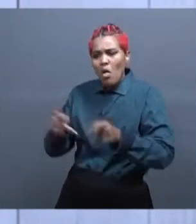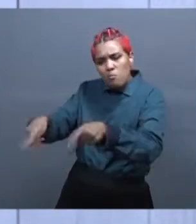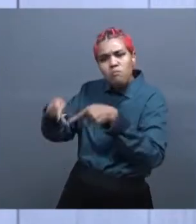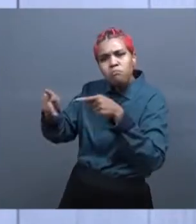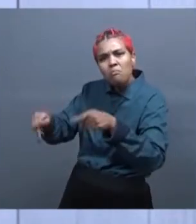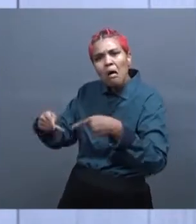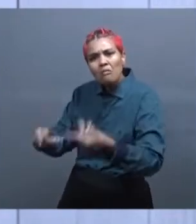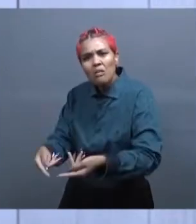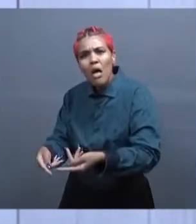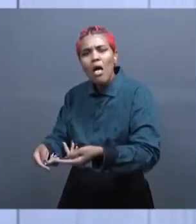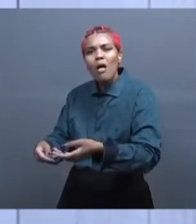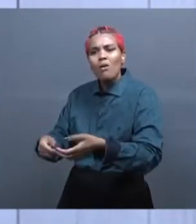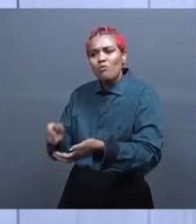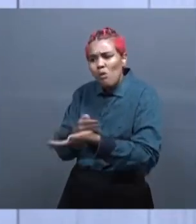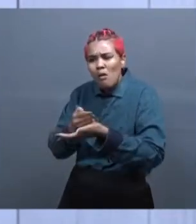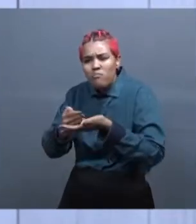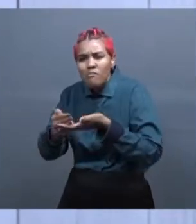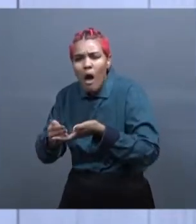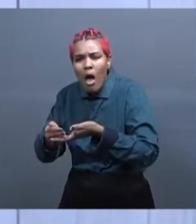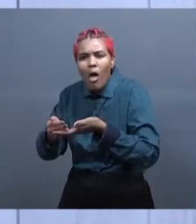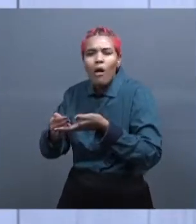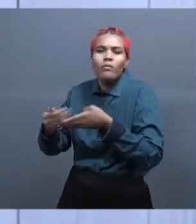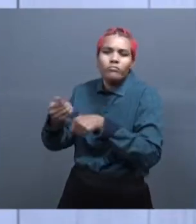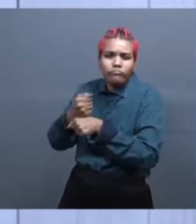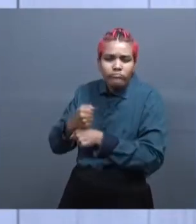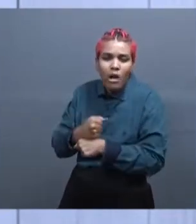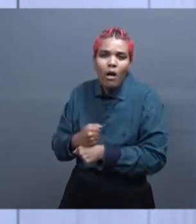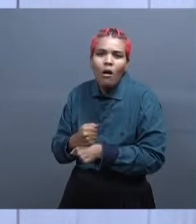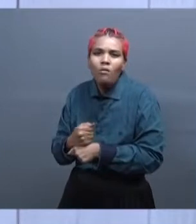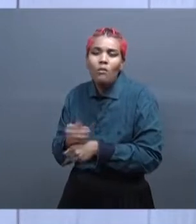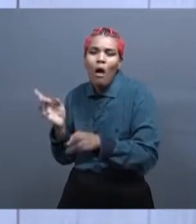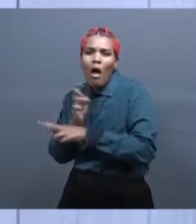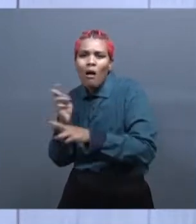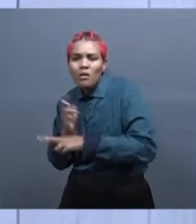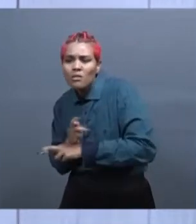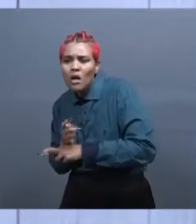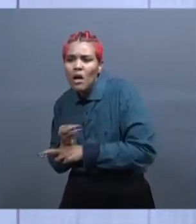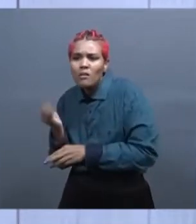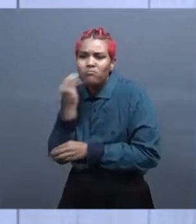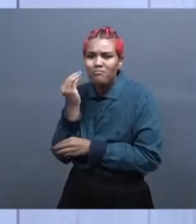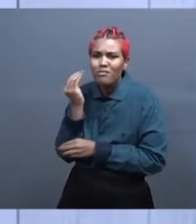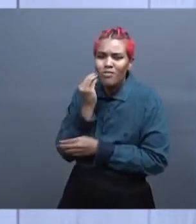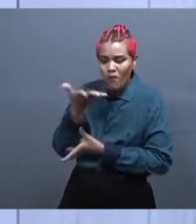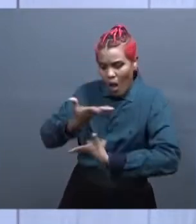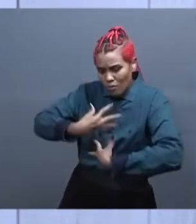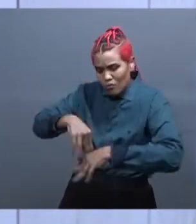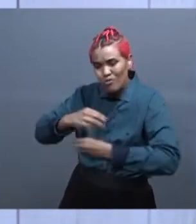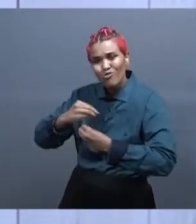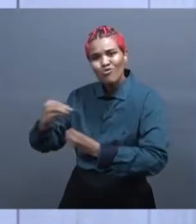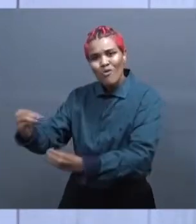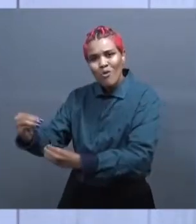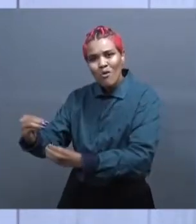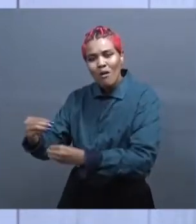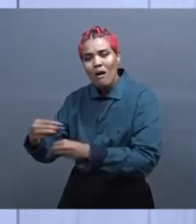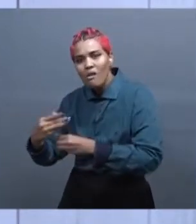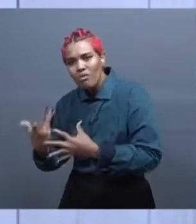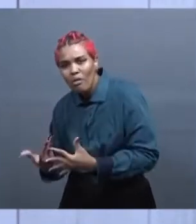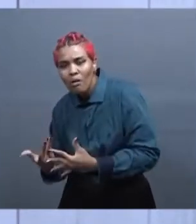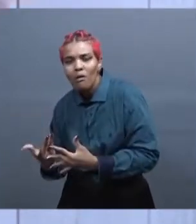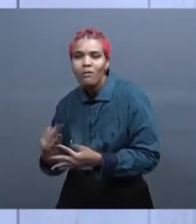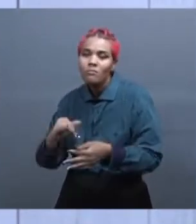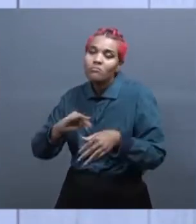tatuagem ela principalmente se relacionava há uma tentativa de cura então nas a